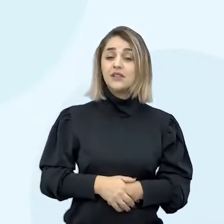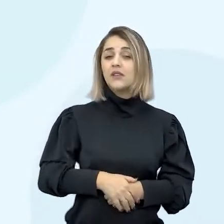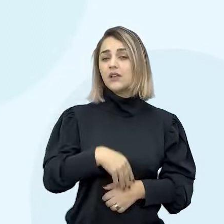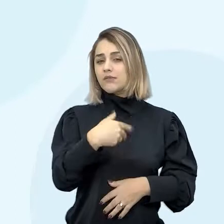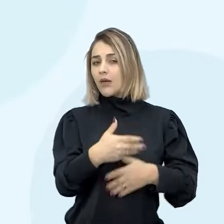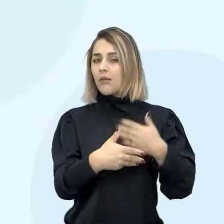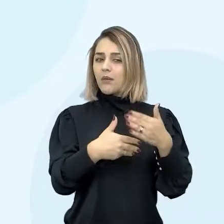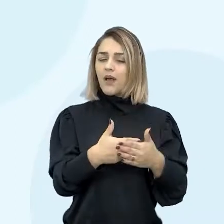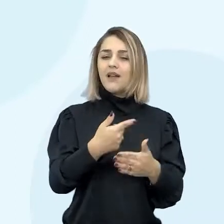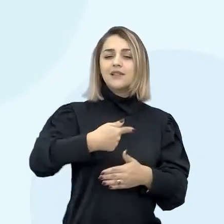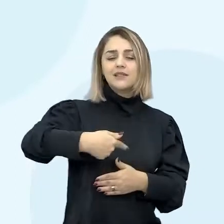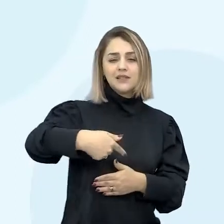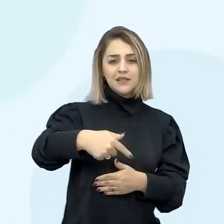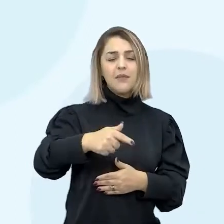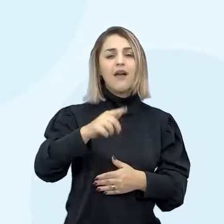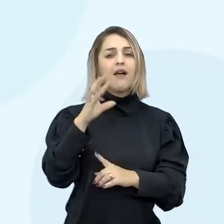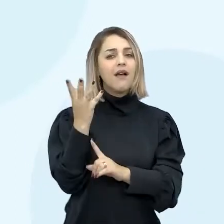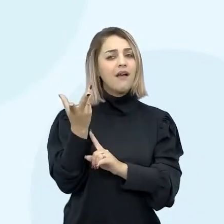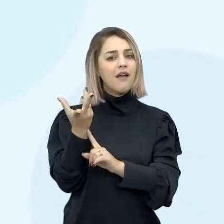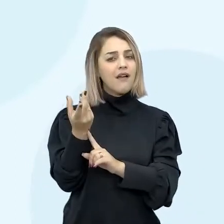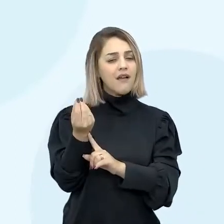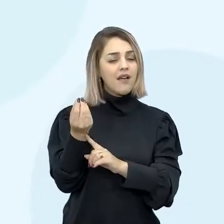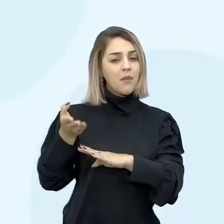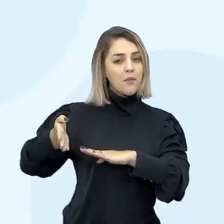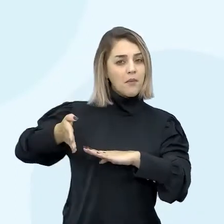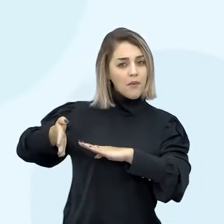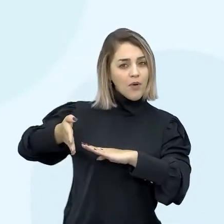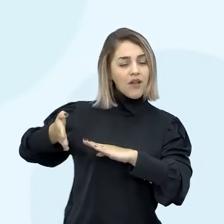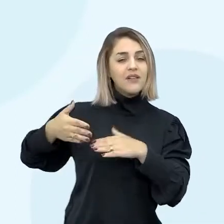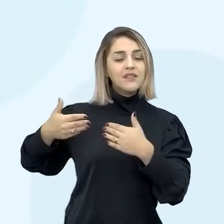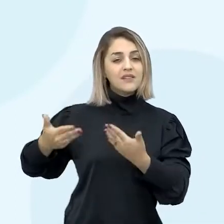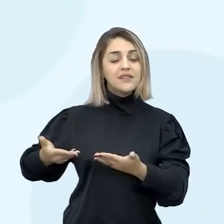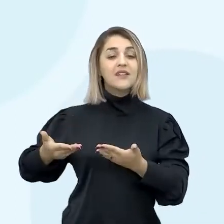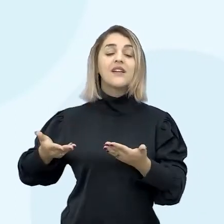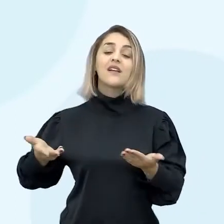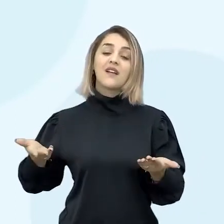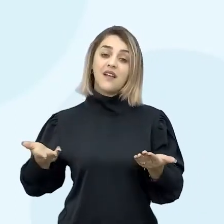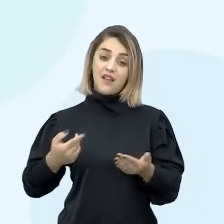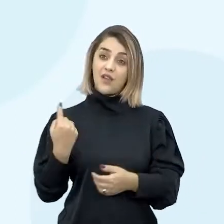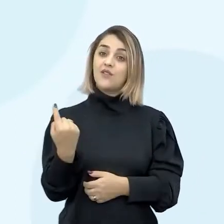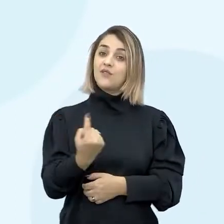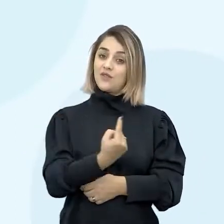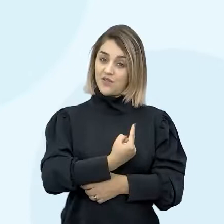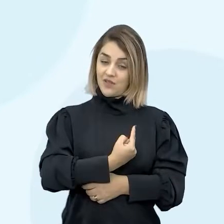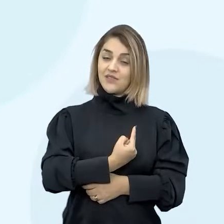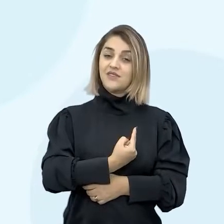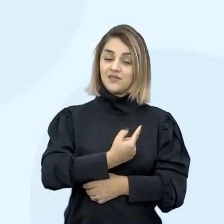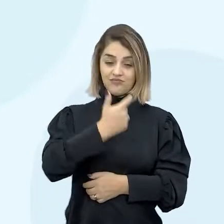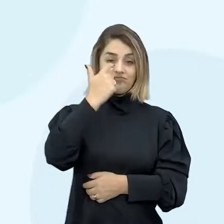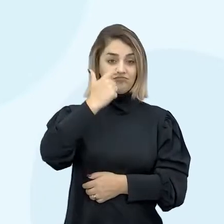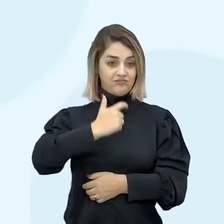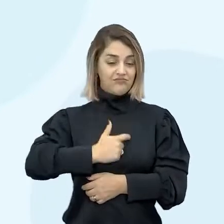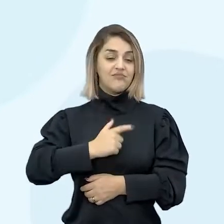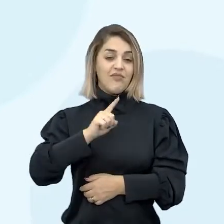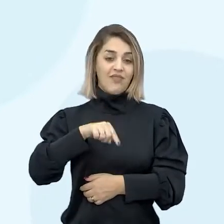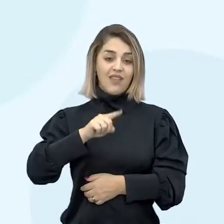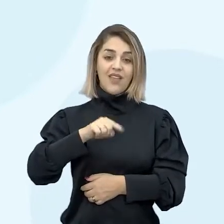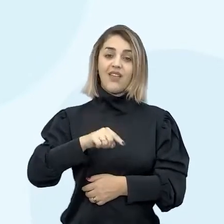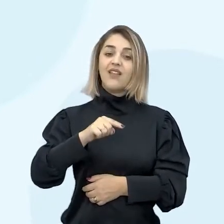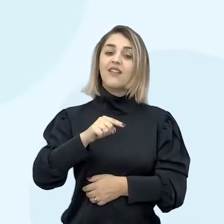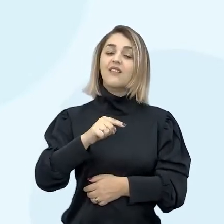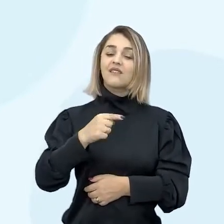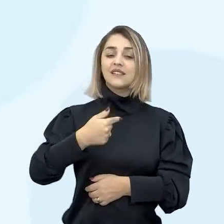Moderna, celebrando neste ano o centenário e falando que, na aula 4, nós somos a semana de 22. Amei essa aula.